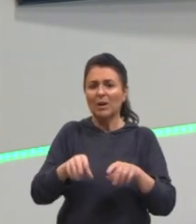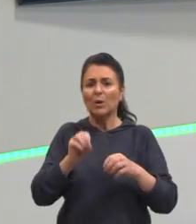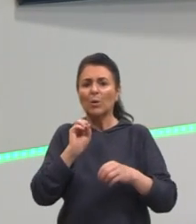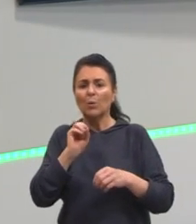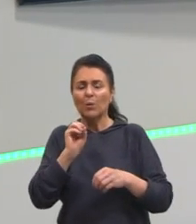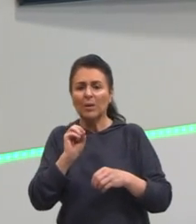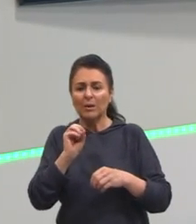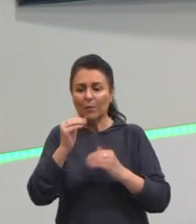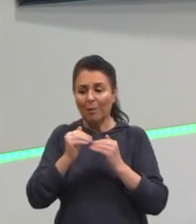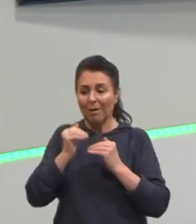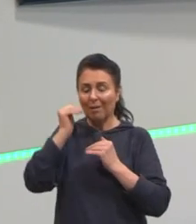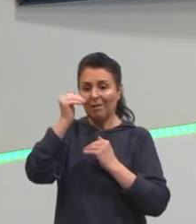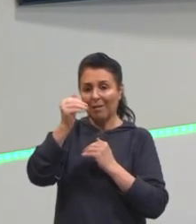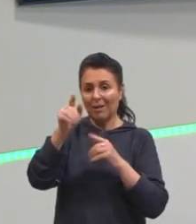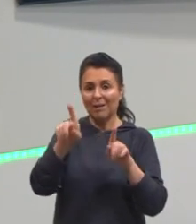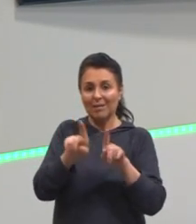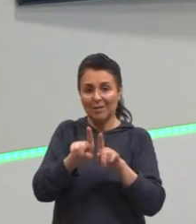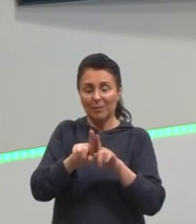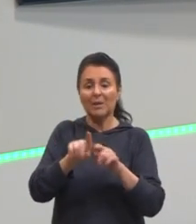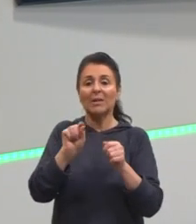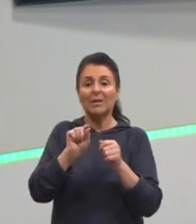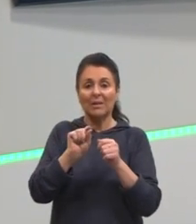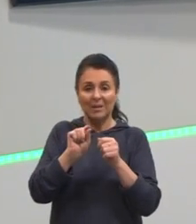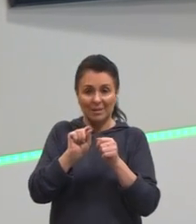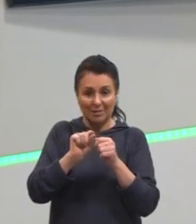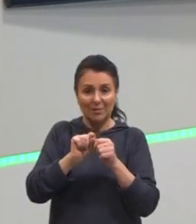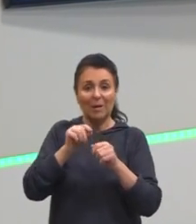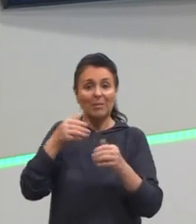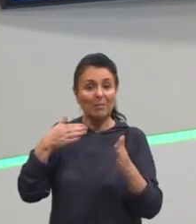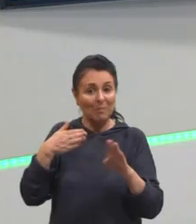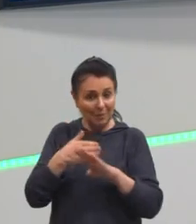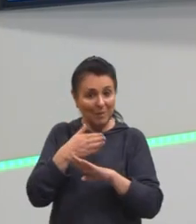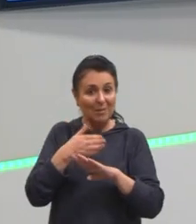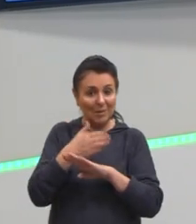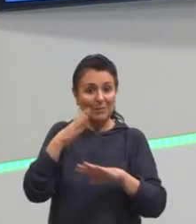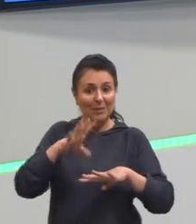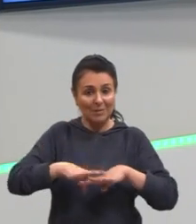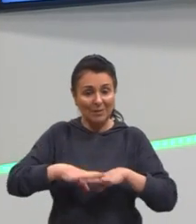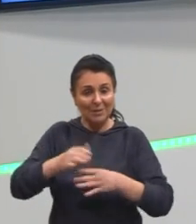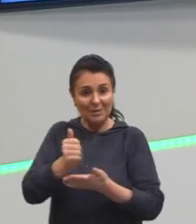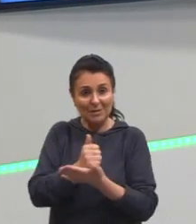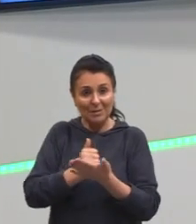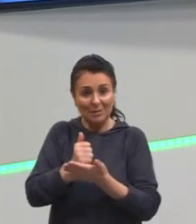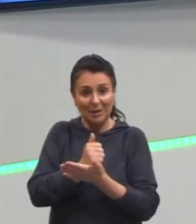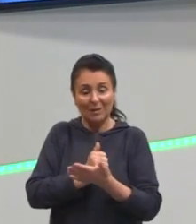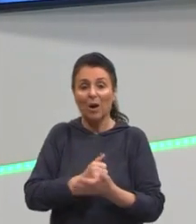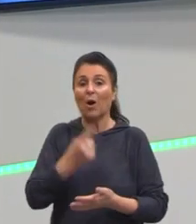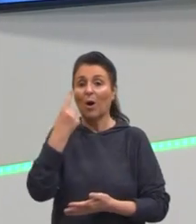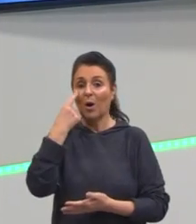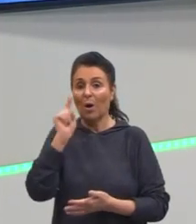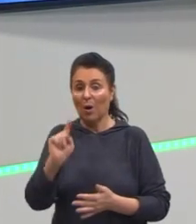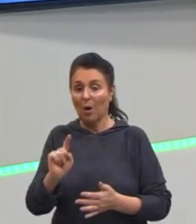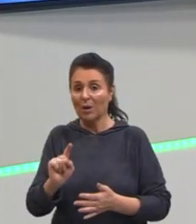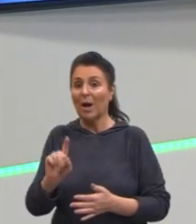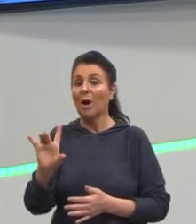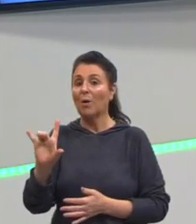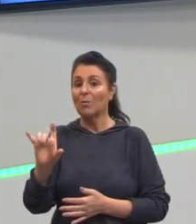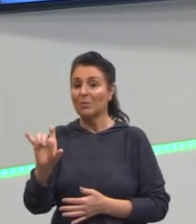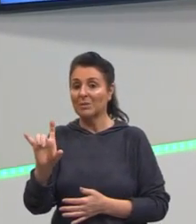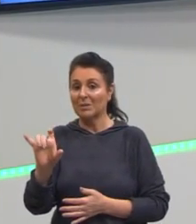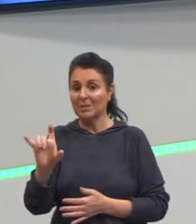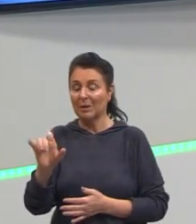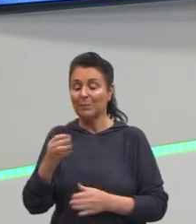que vão um pouco além da elas né mas que fazem parte da matemática básica vou deixar que para vocês o meu Instagram